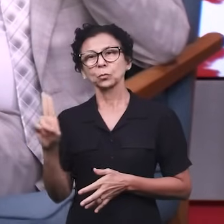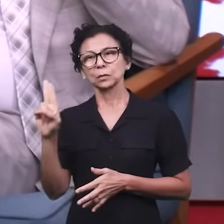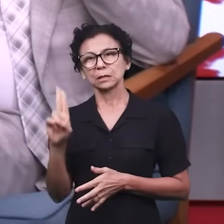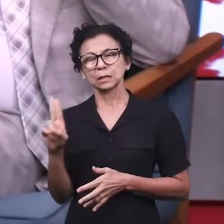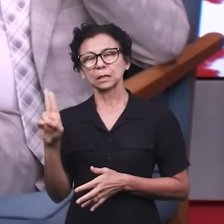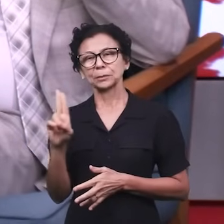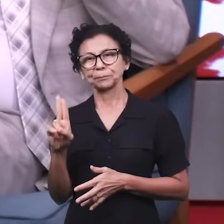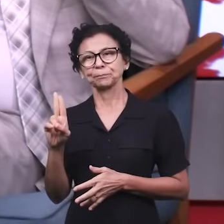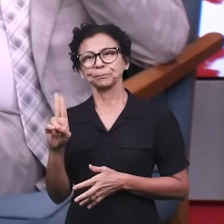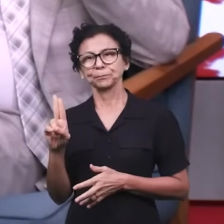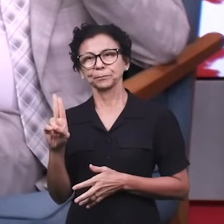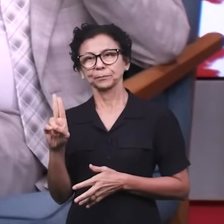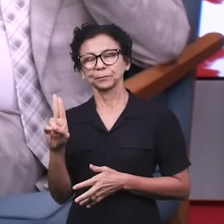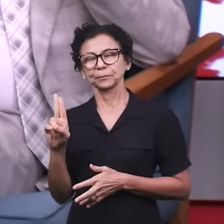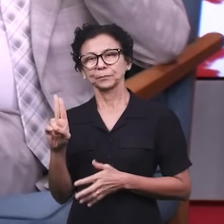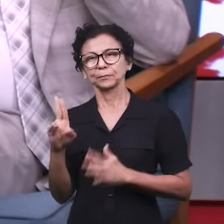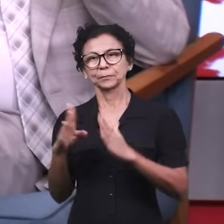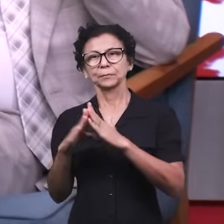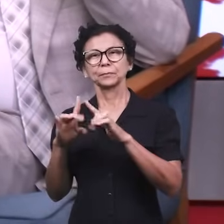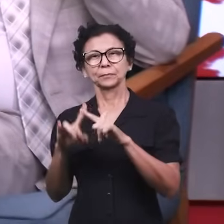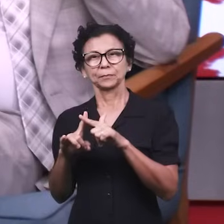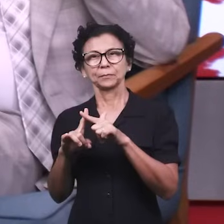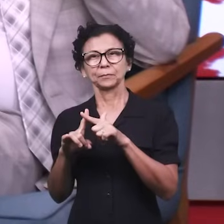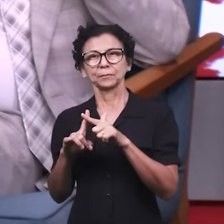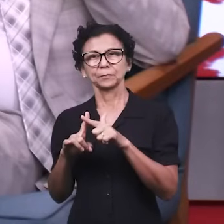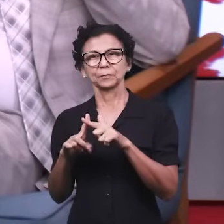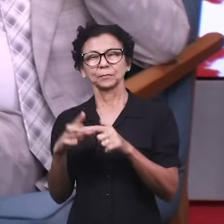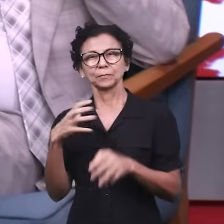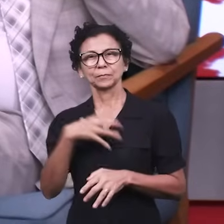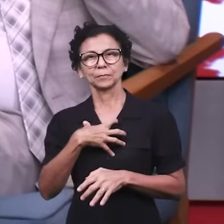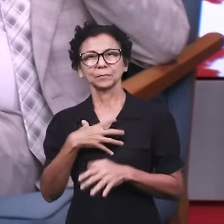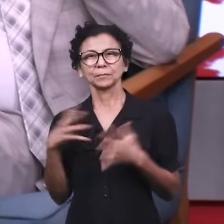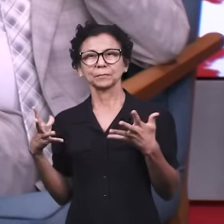a igreja de uma forma maravilhosa.